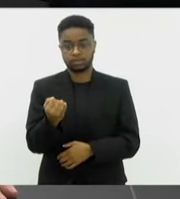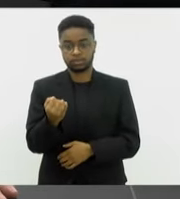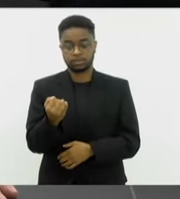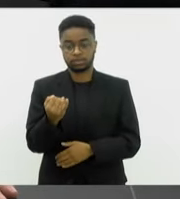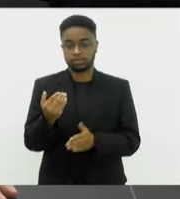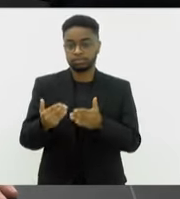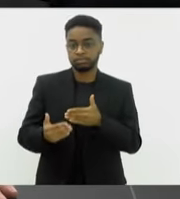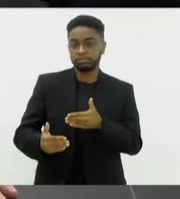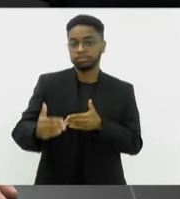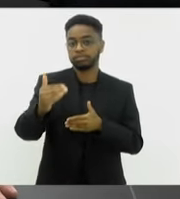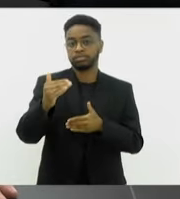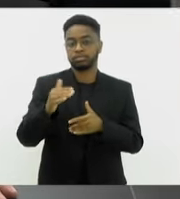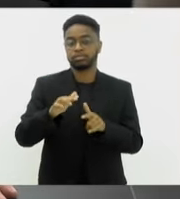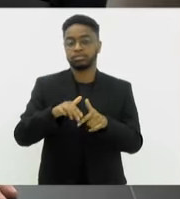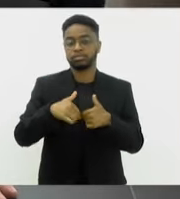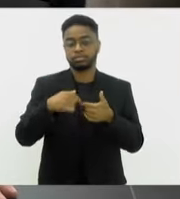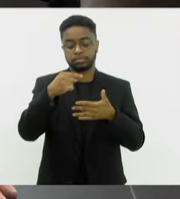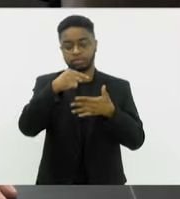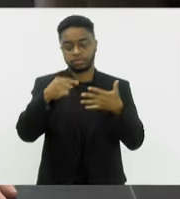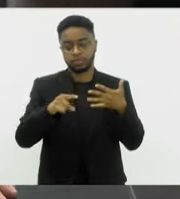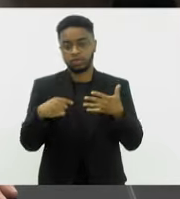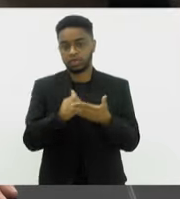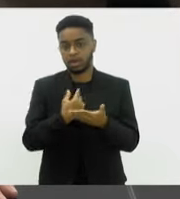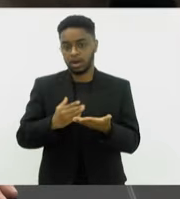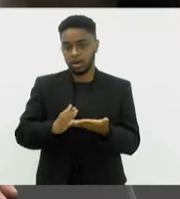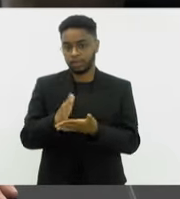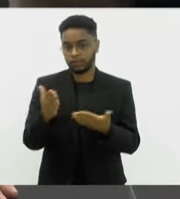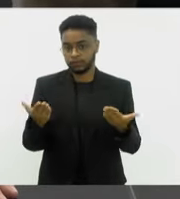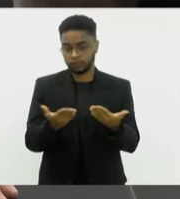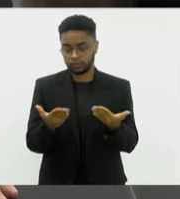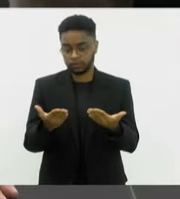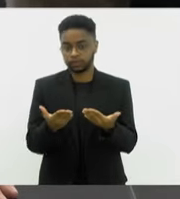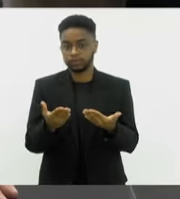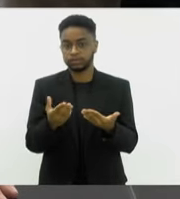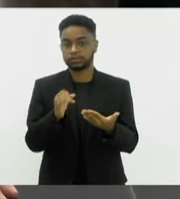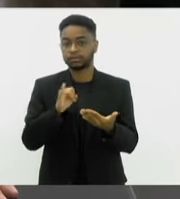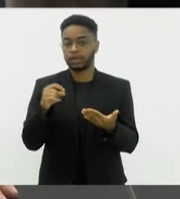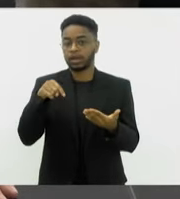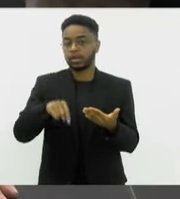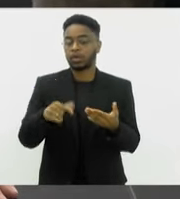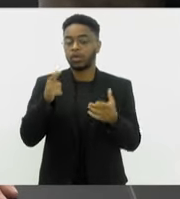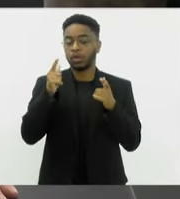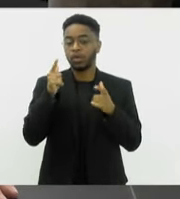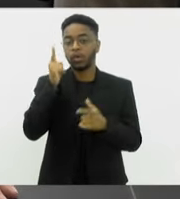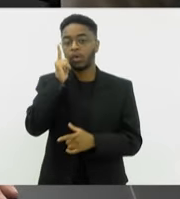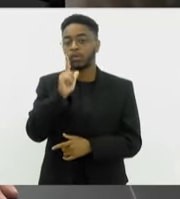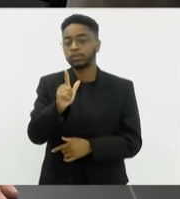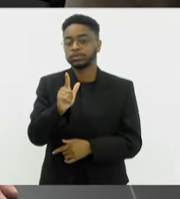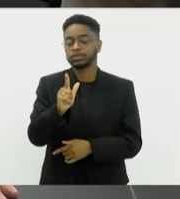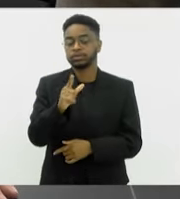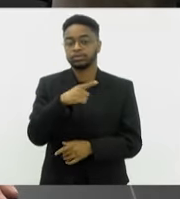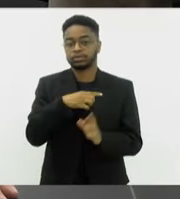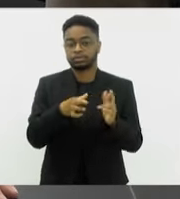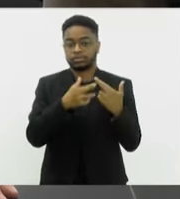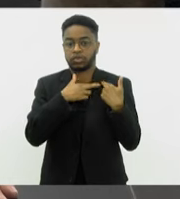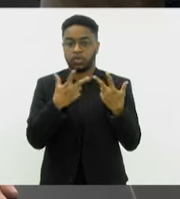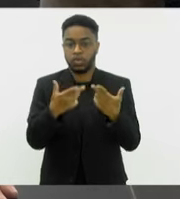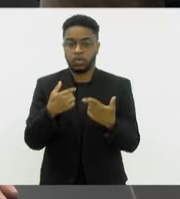partir dessa preliminar que a gente aprovou no dia de hoje, tem a competência formal, como acho que